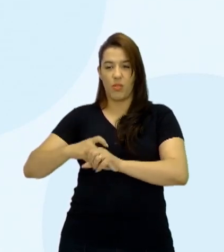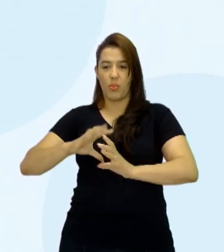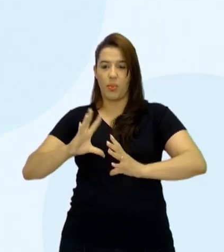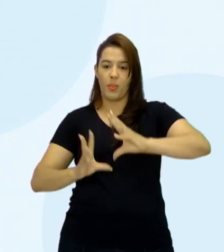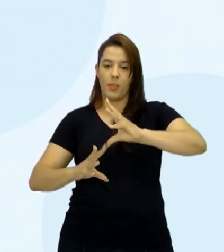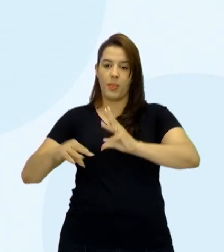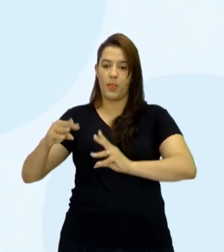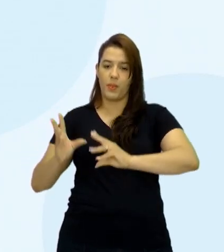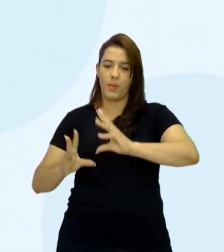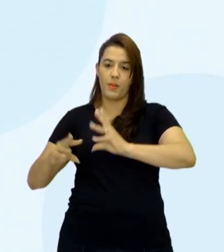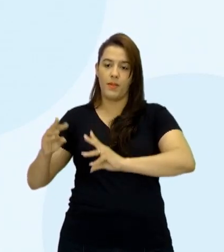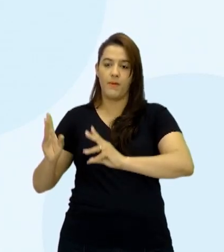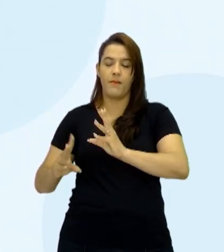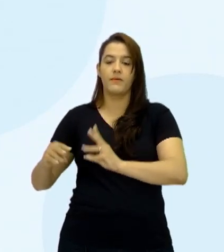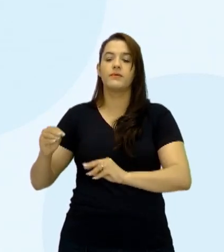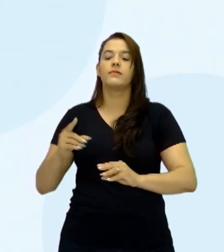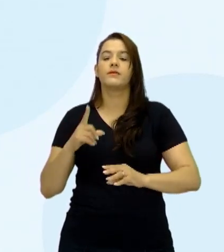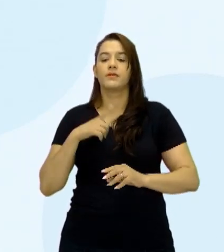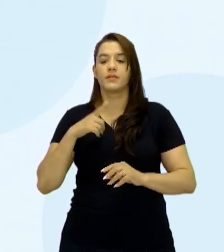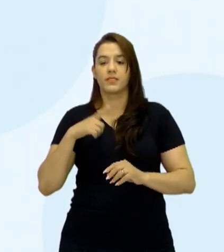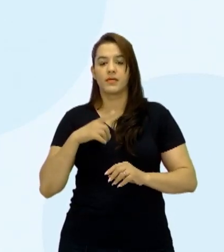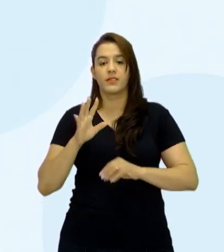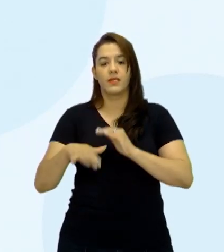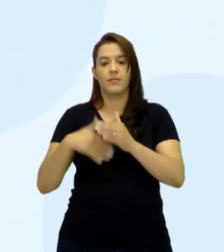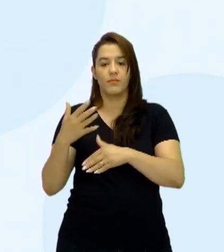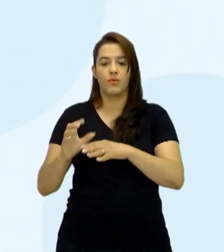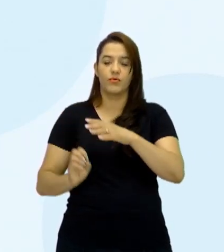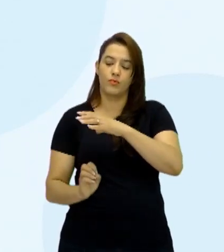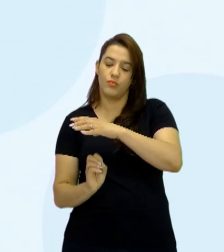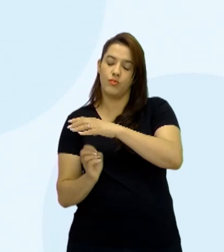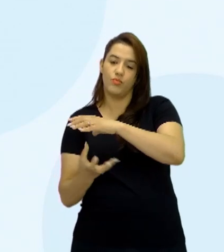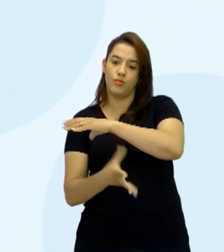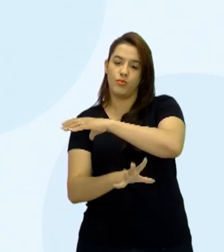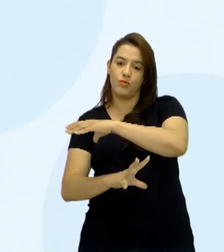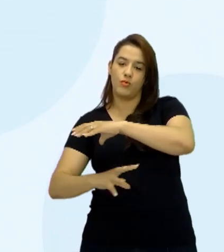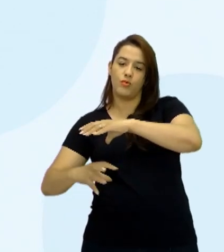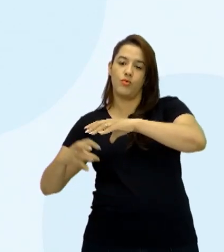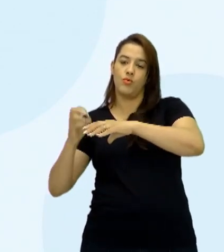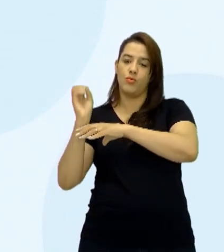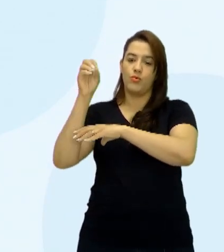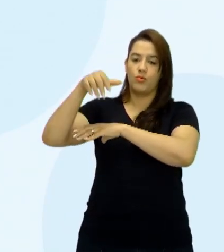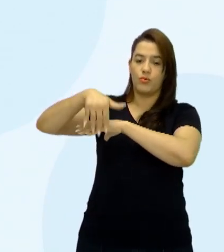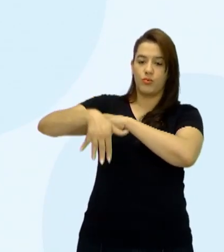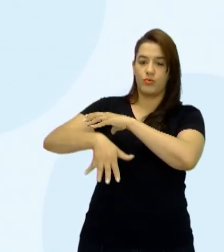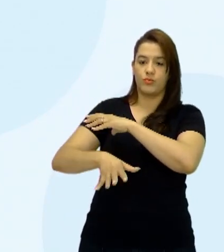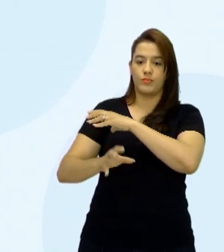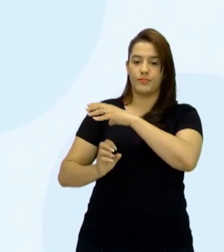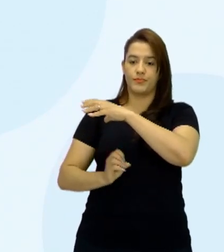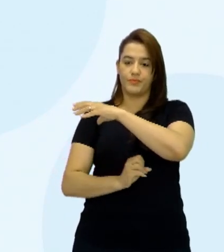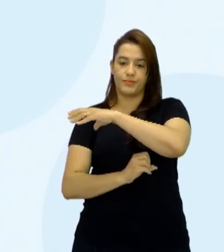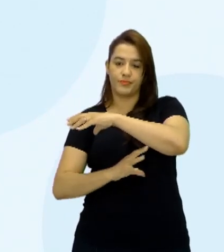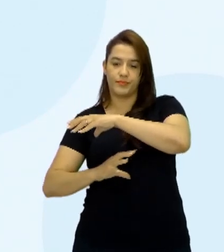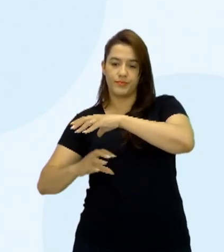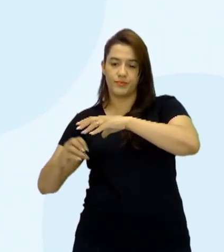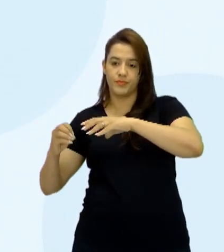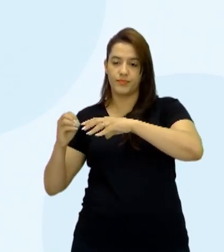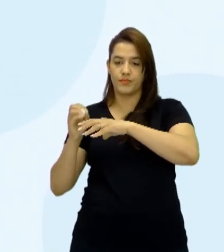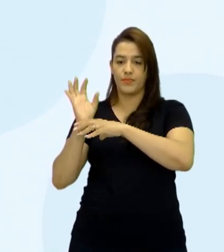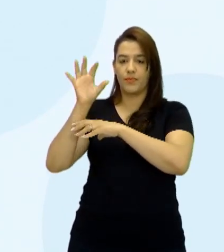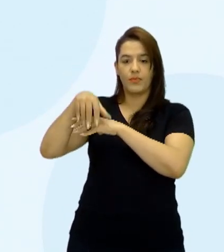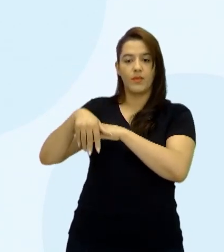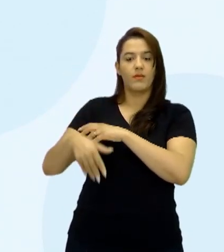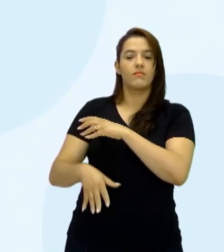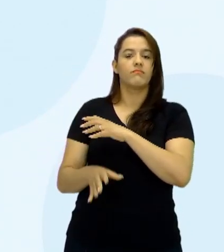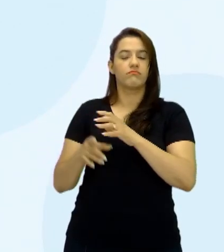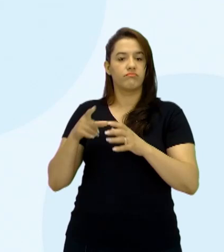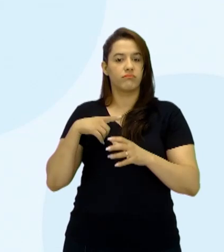de magma, que vai ser expelido pelo vulcão, por ali alguns sulcos, algumas partes que, como eu já